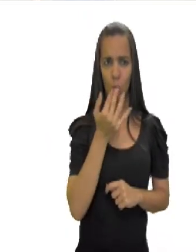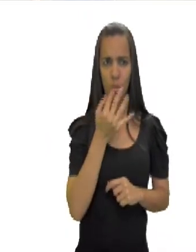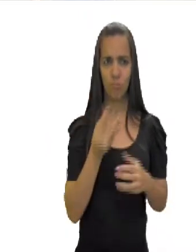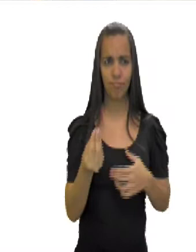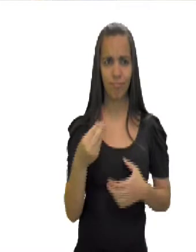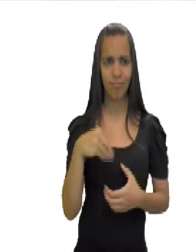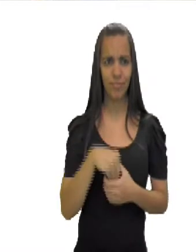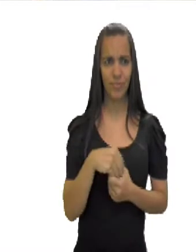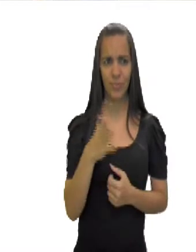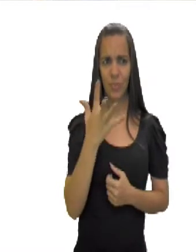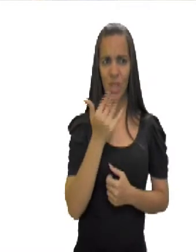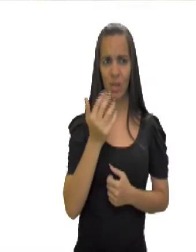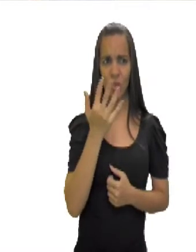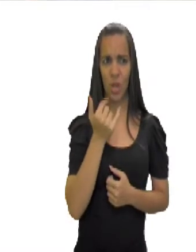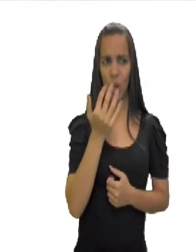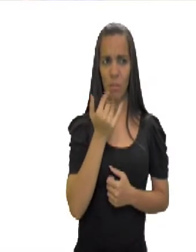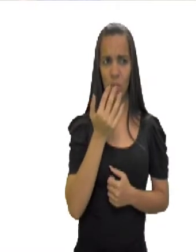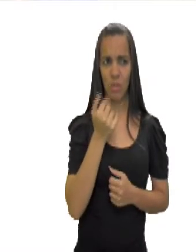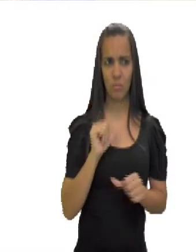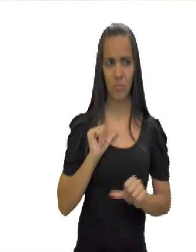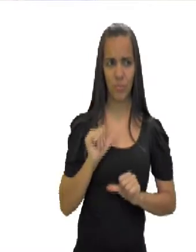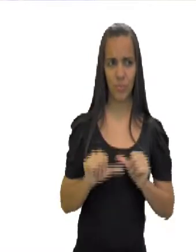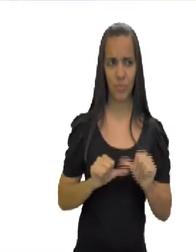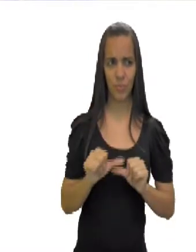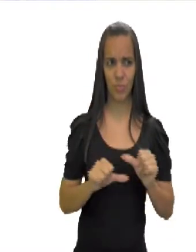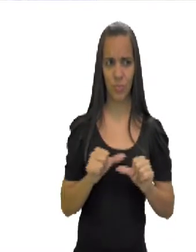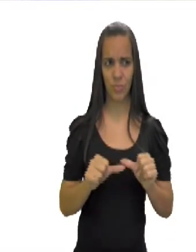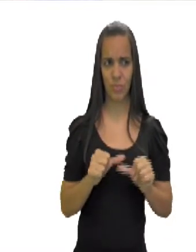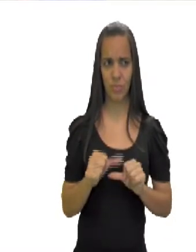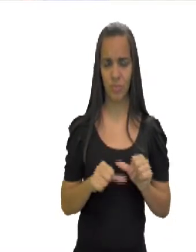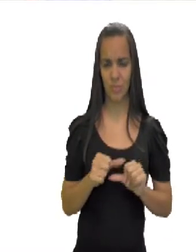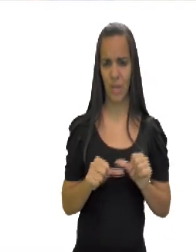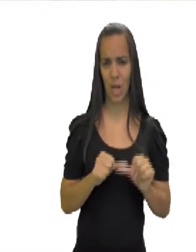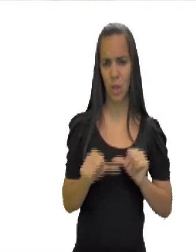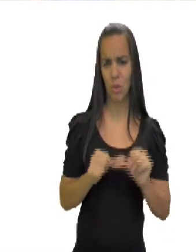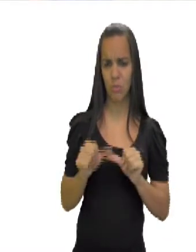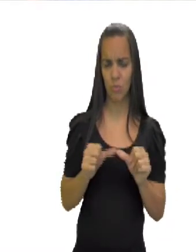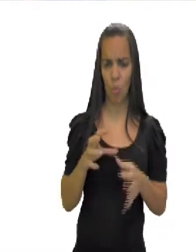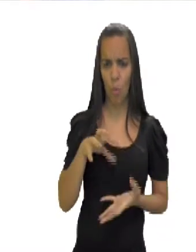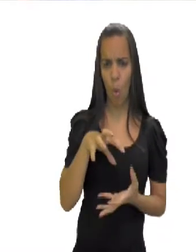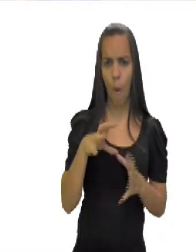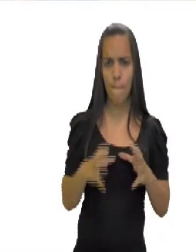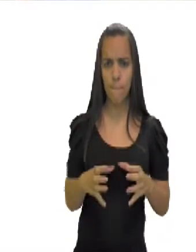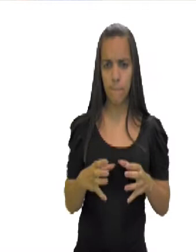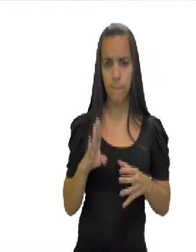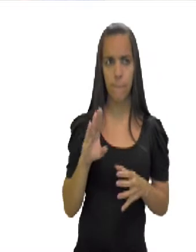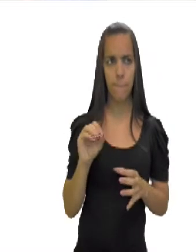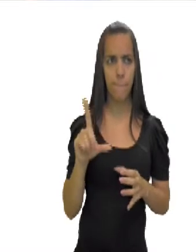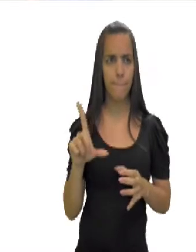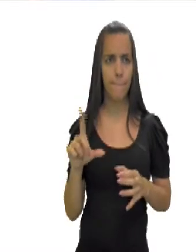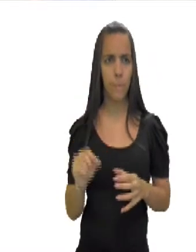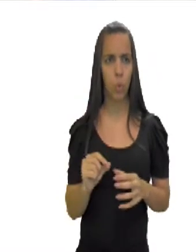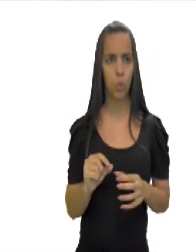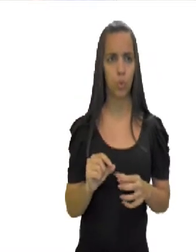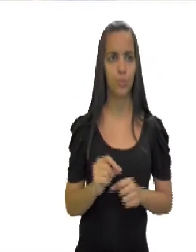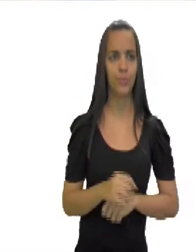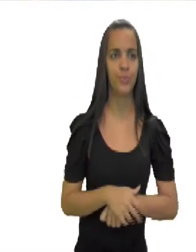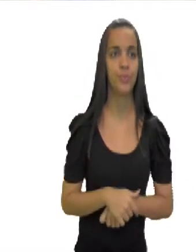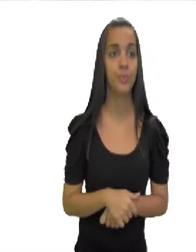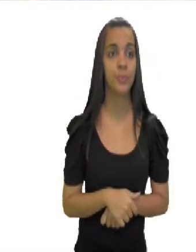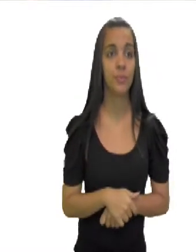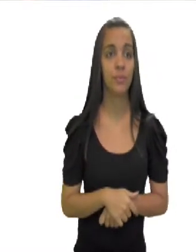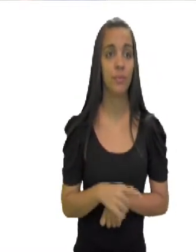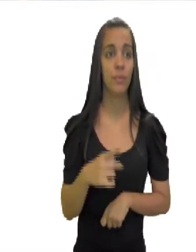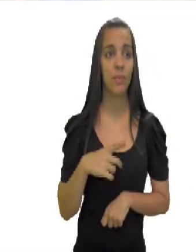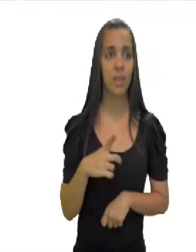gente tritura, ela se transforma num bolo alimentar. E depois disso, ele passa a ser